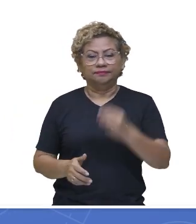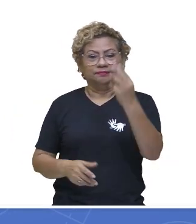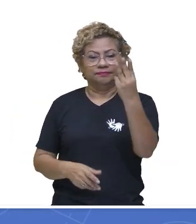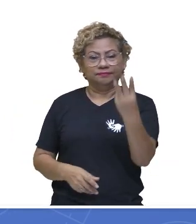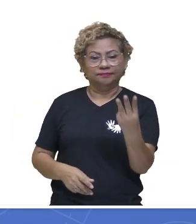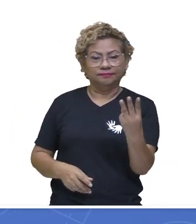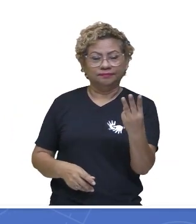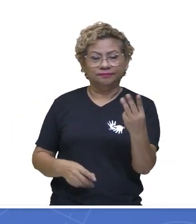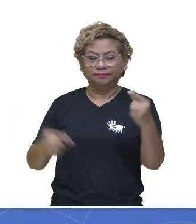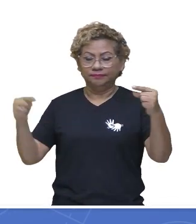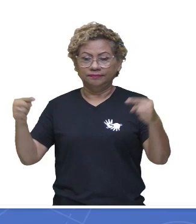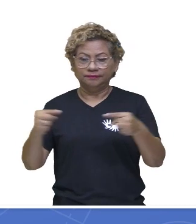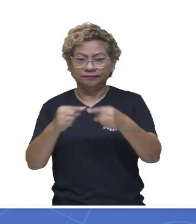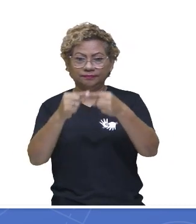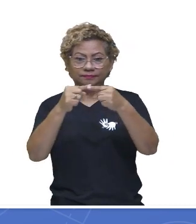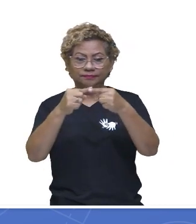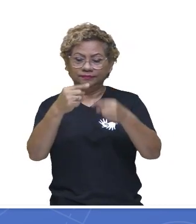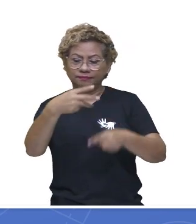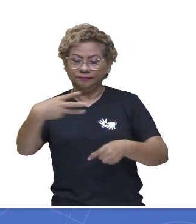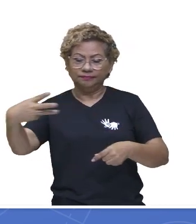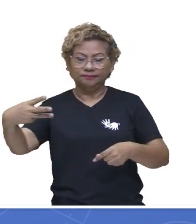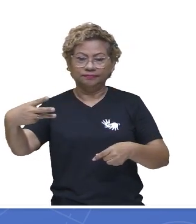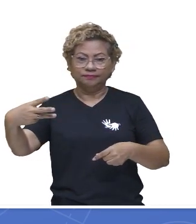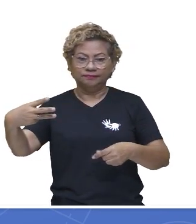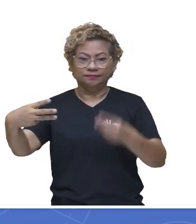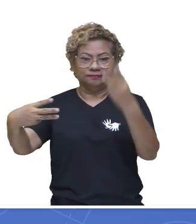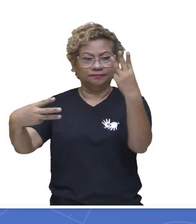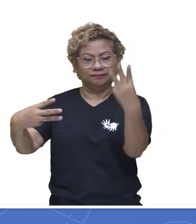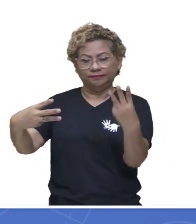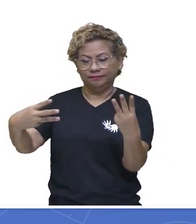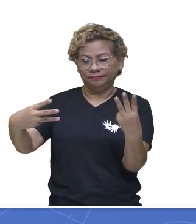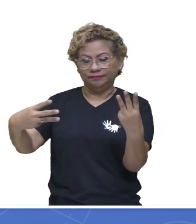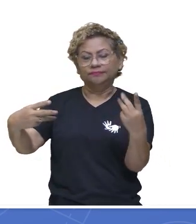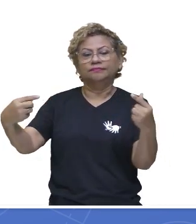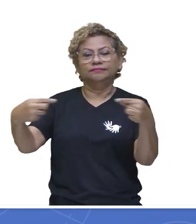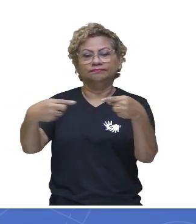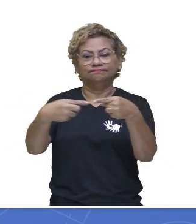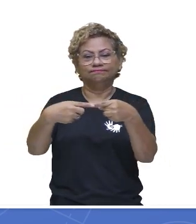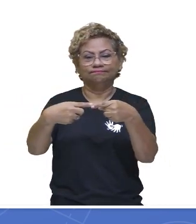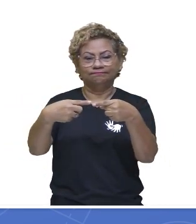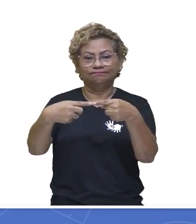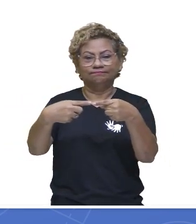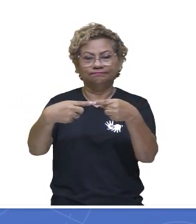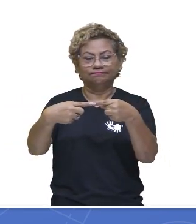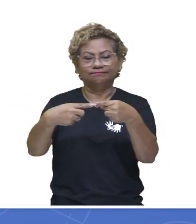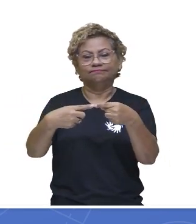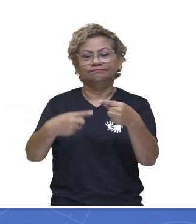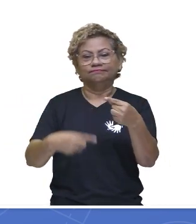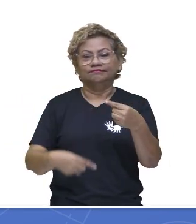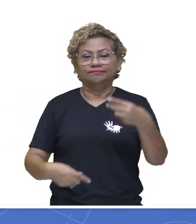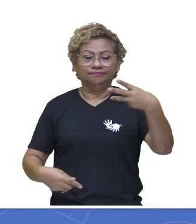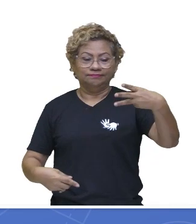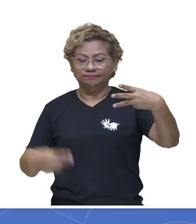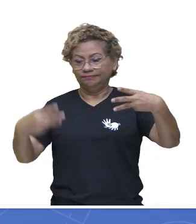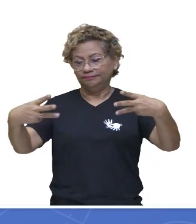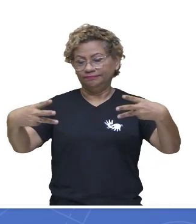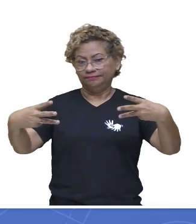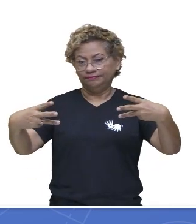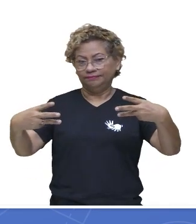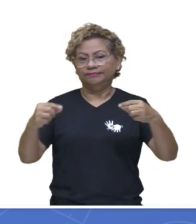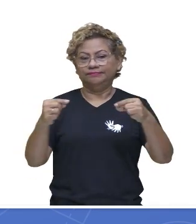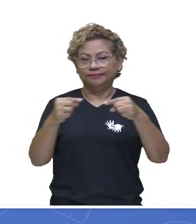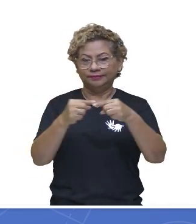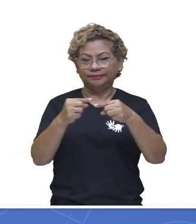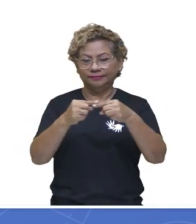é igual ao número de linhas da segunda matriz. Os dois números são iguais. Se esses dois números são iguais,